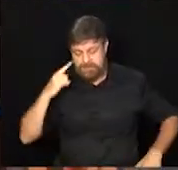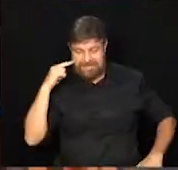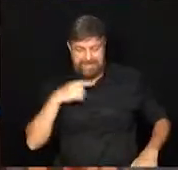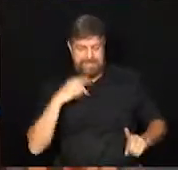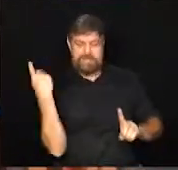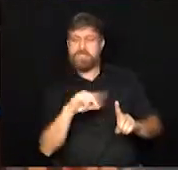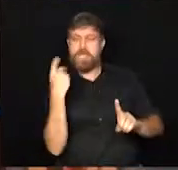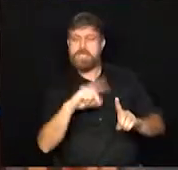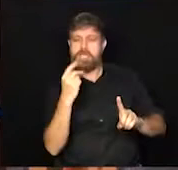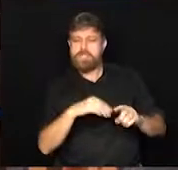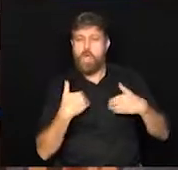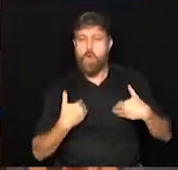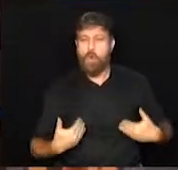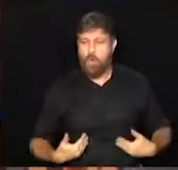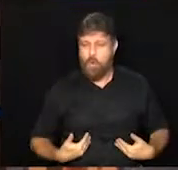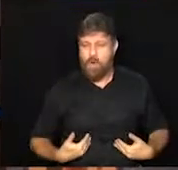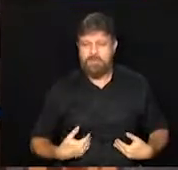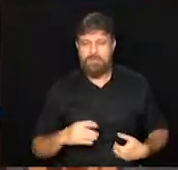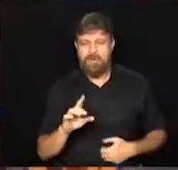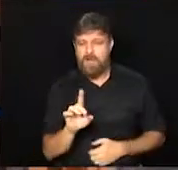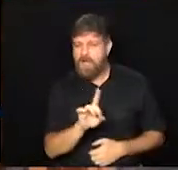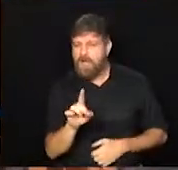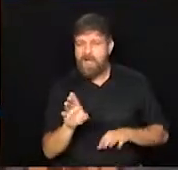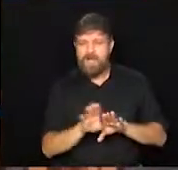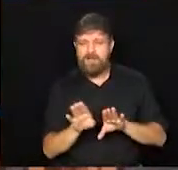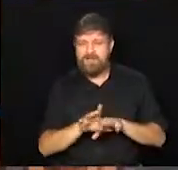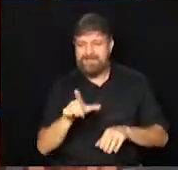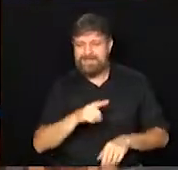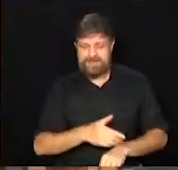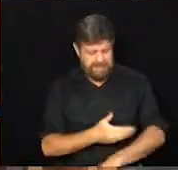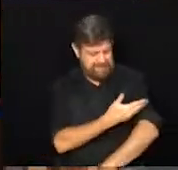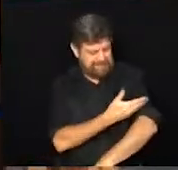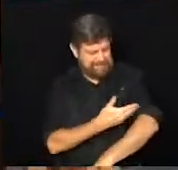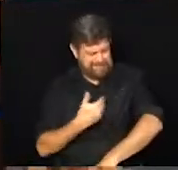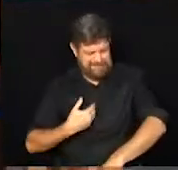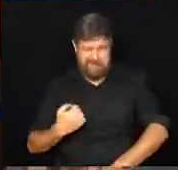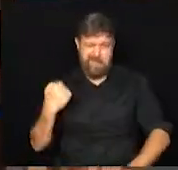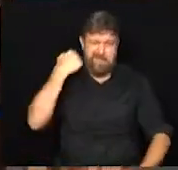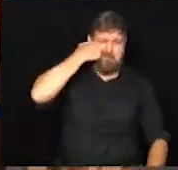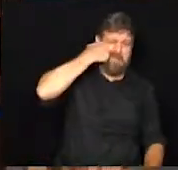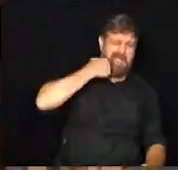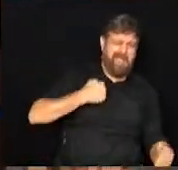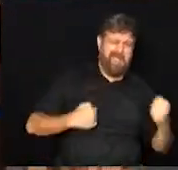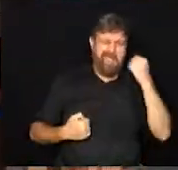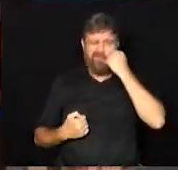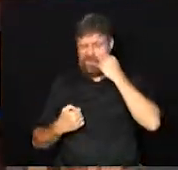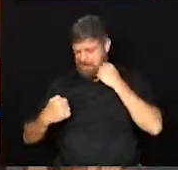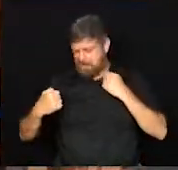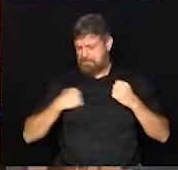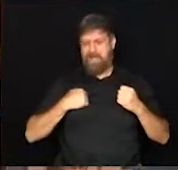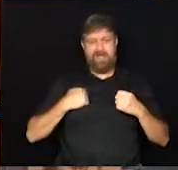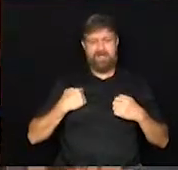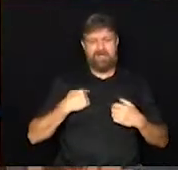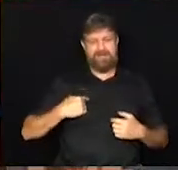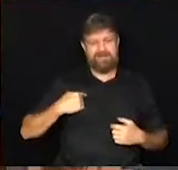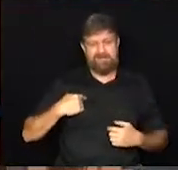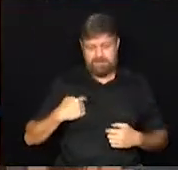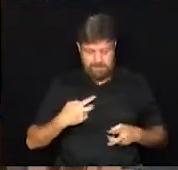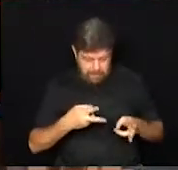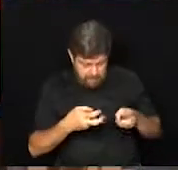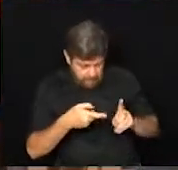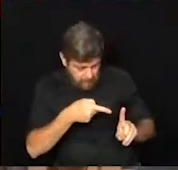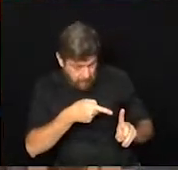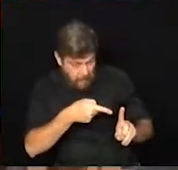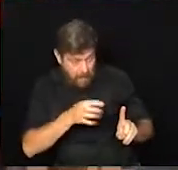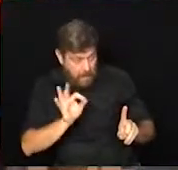né? Somente no âmbito onde ficam aquelas marcas visíveis, mas tem outras marcas também que podem até ser invisíveis, depois a